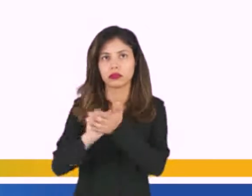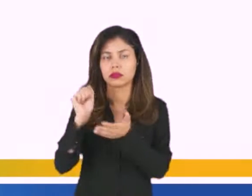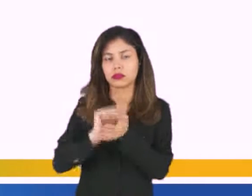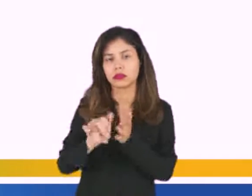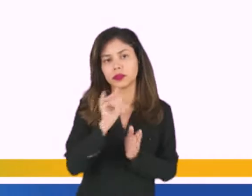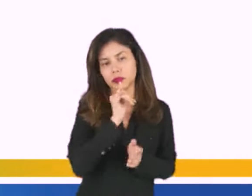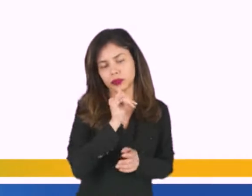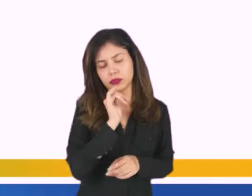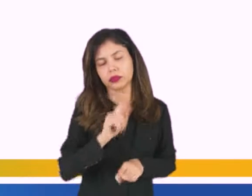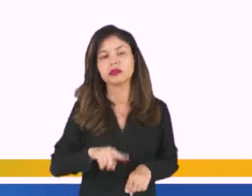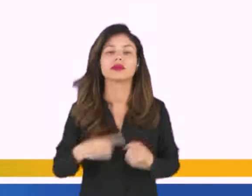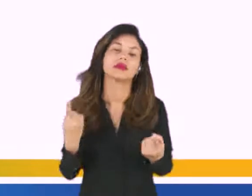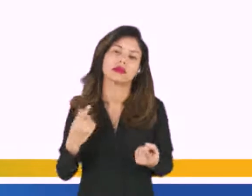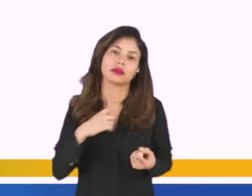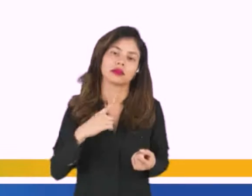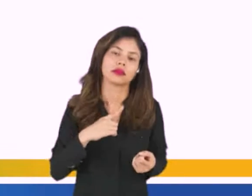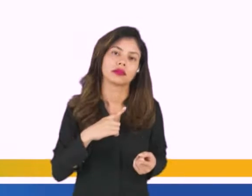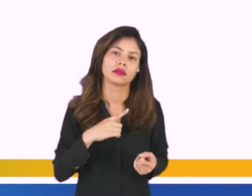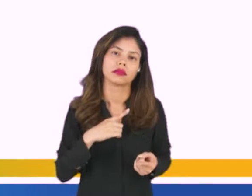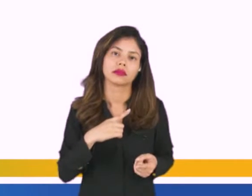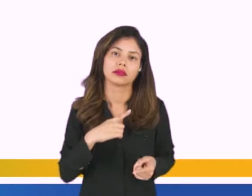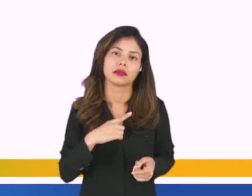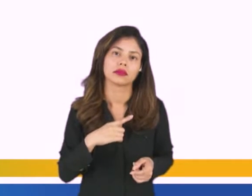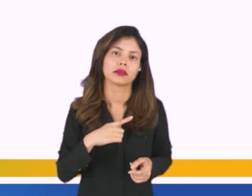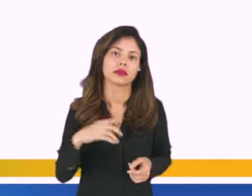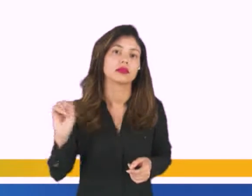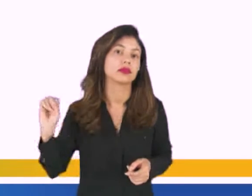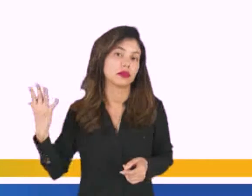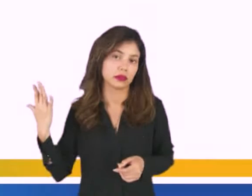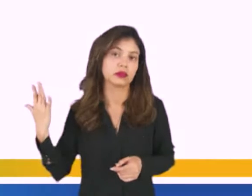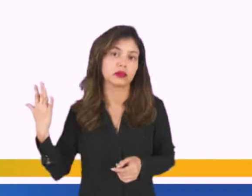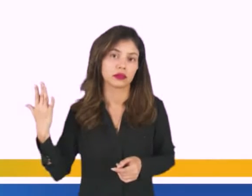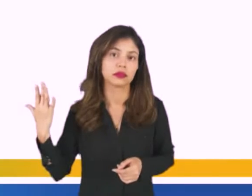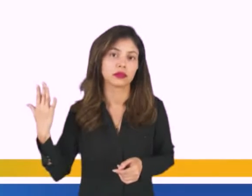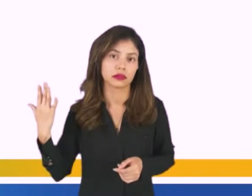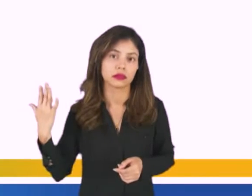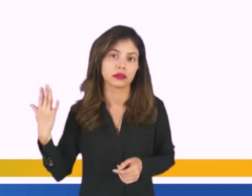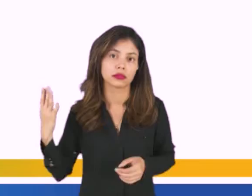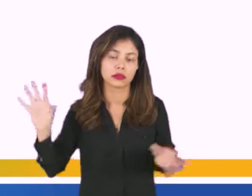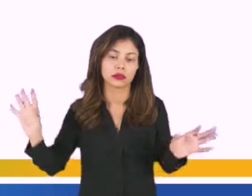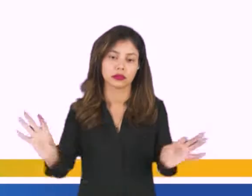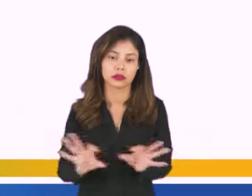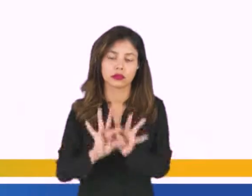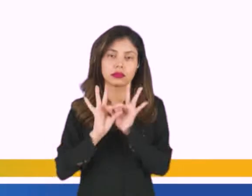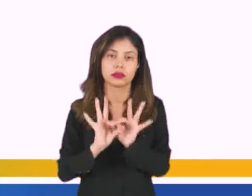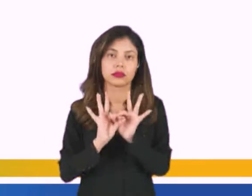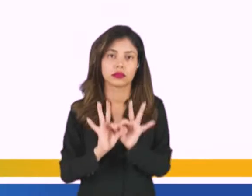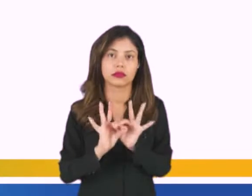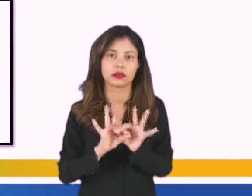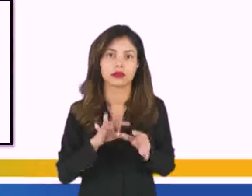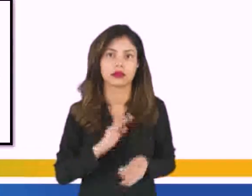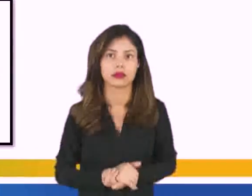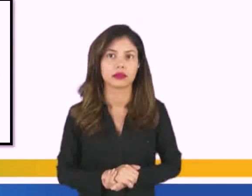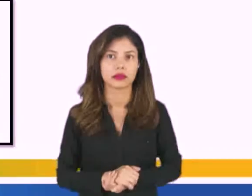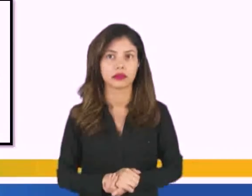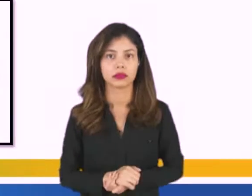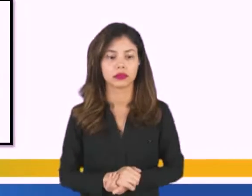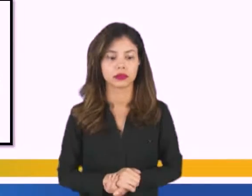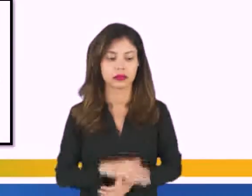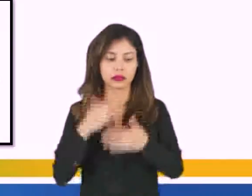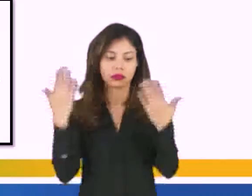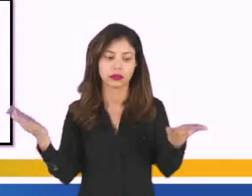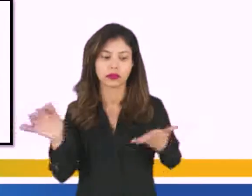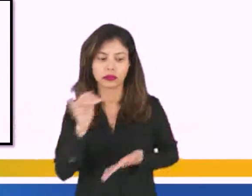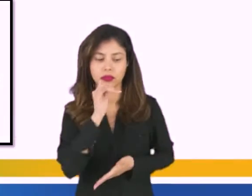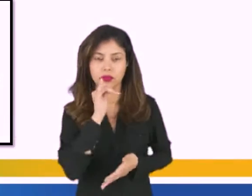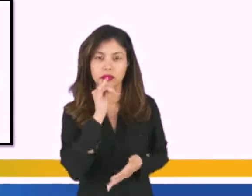exemplo, mas são compostos orgânicos que têm essa capacidade de fazer ligações intermediárias, né? Então, como